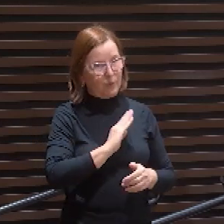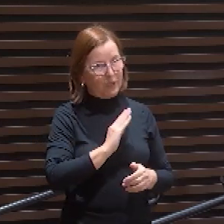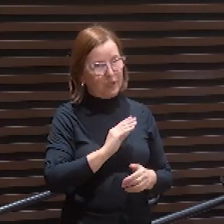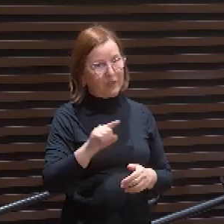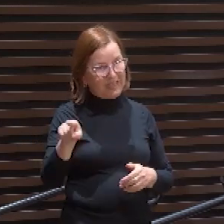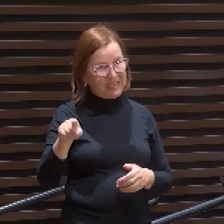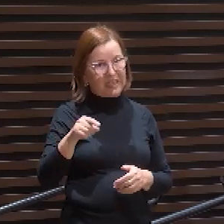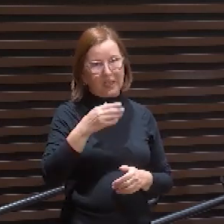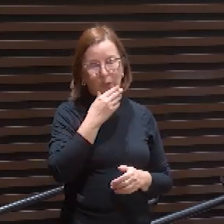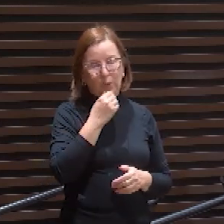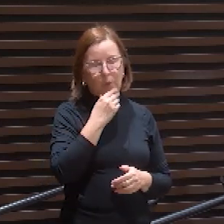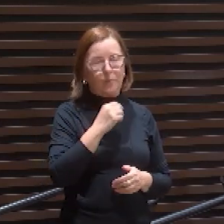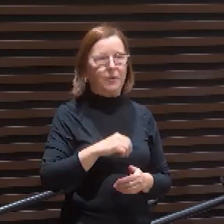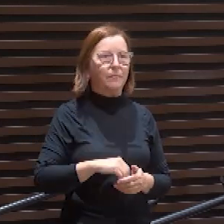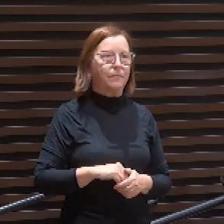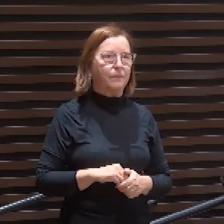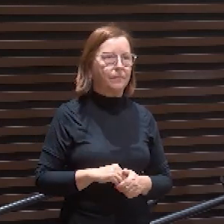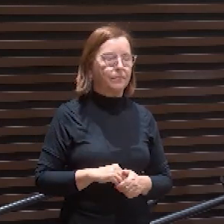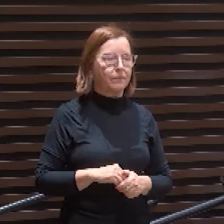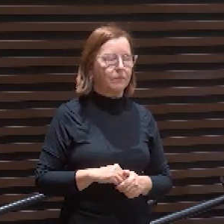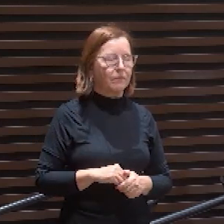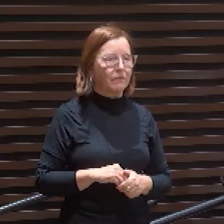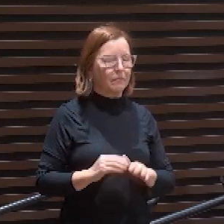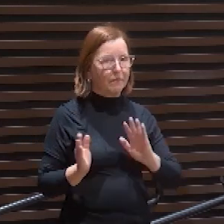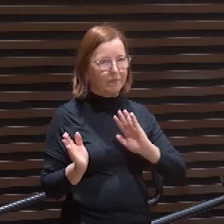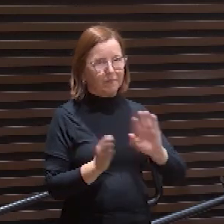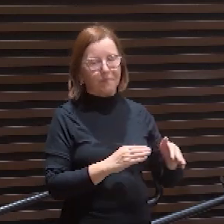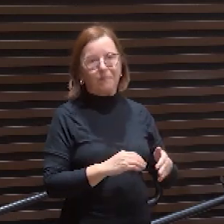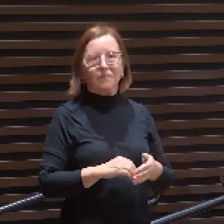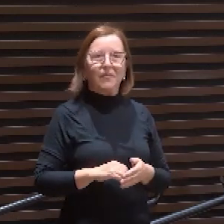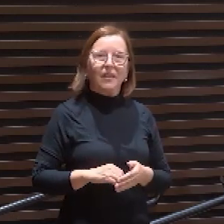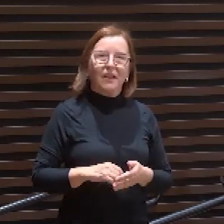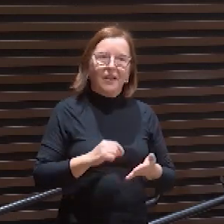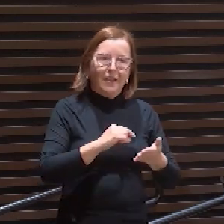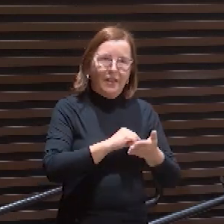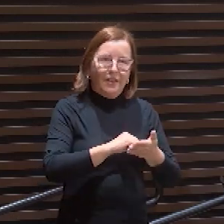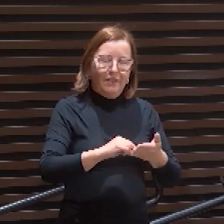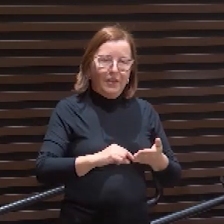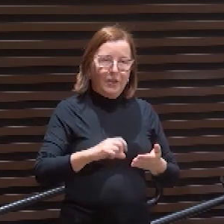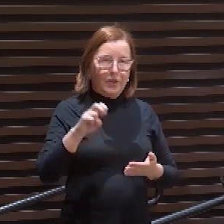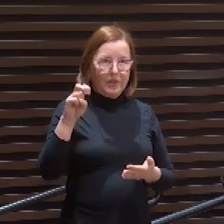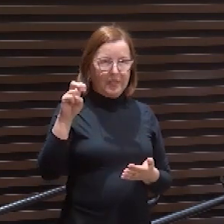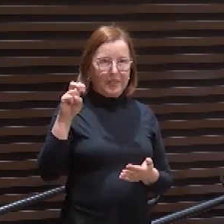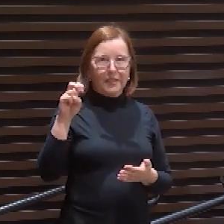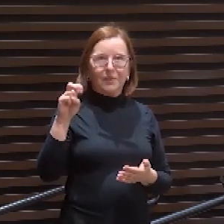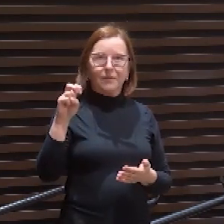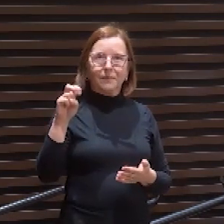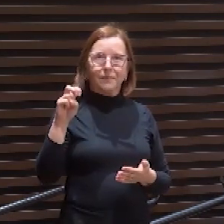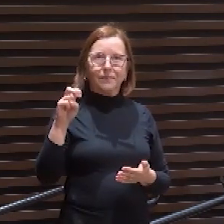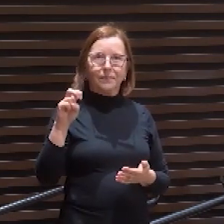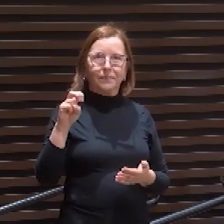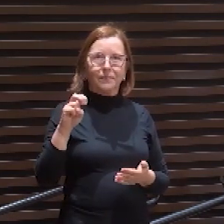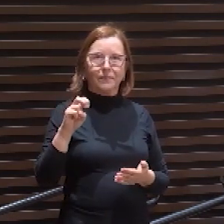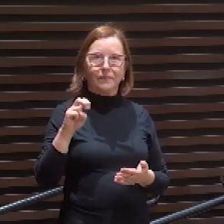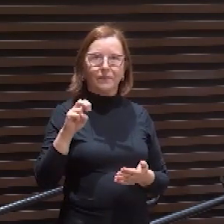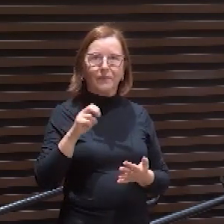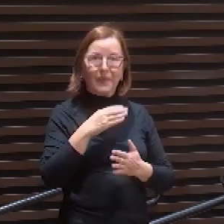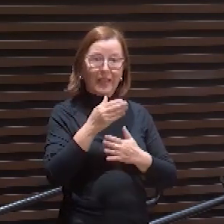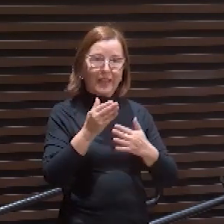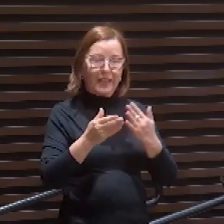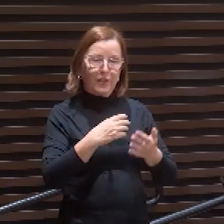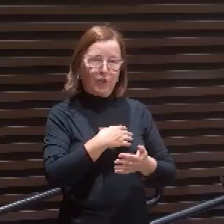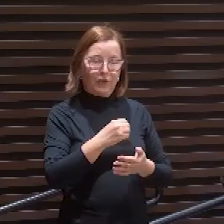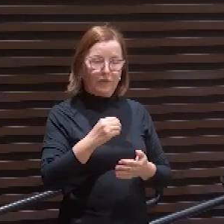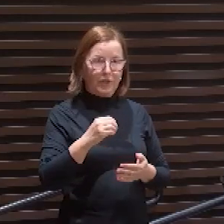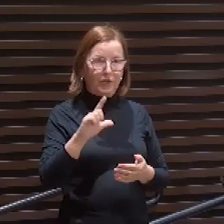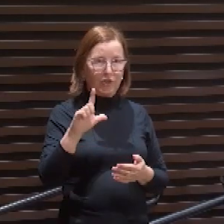Ele deu. No versículo 5, ora, os que dentre os filhos de Levi